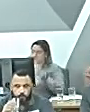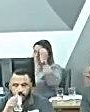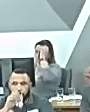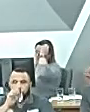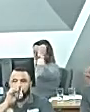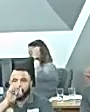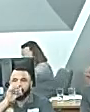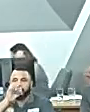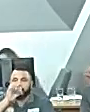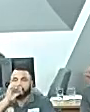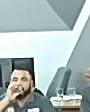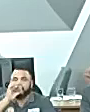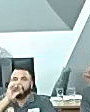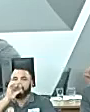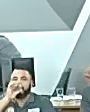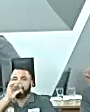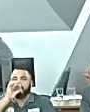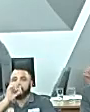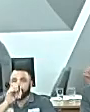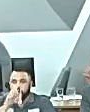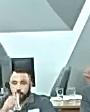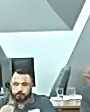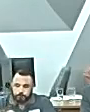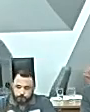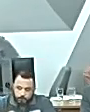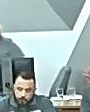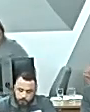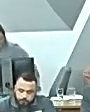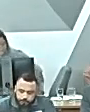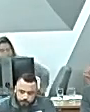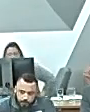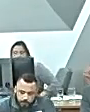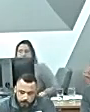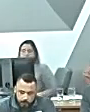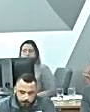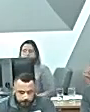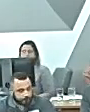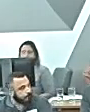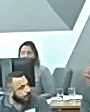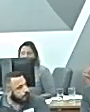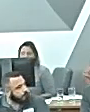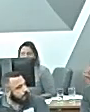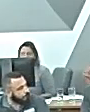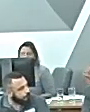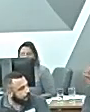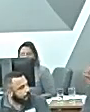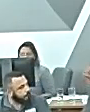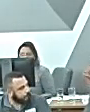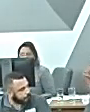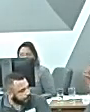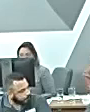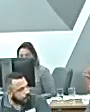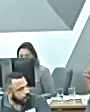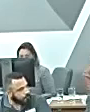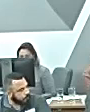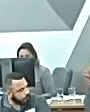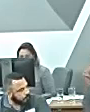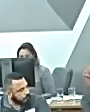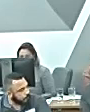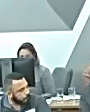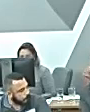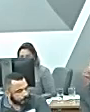associações e sindicatos serão convidados para fazer a discussão da matéria lá na cidade administrativa então só apenas relembrando aqui